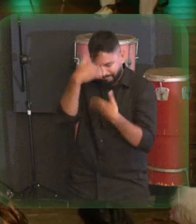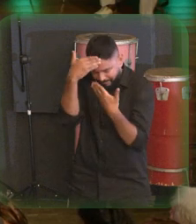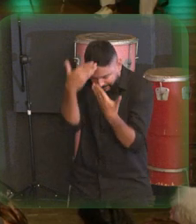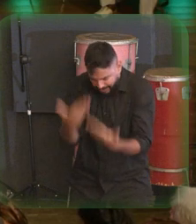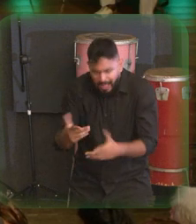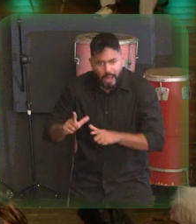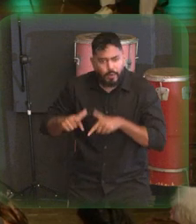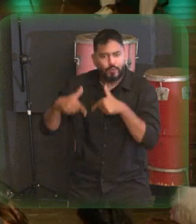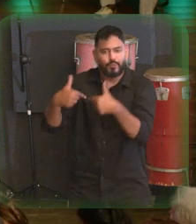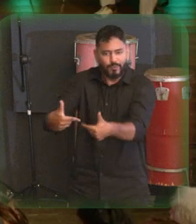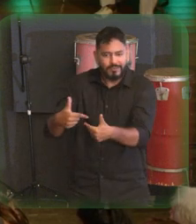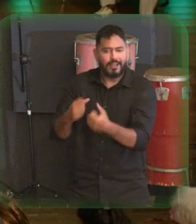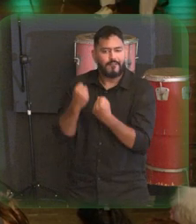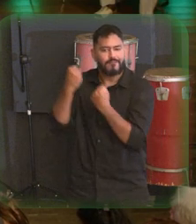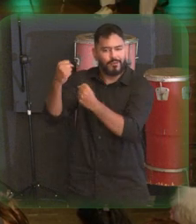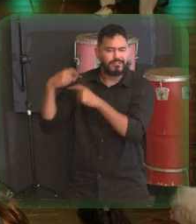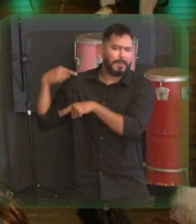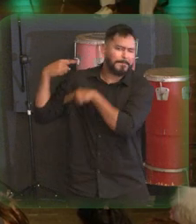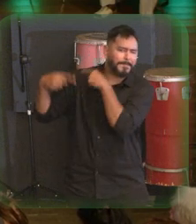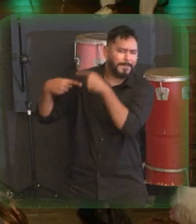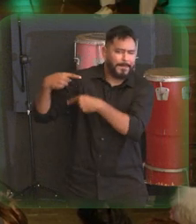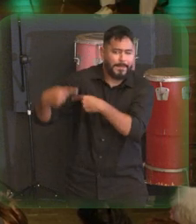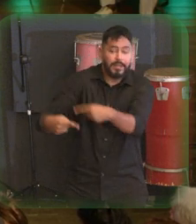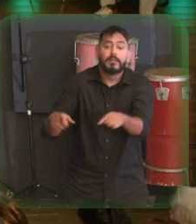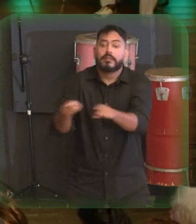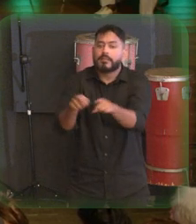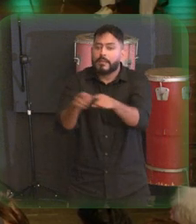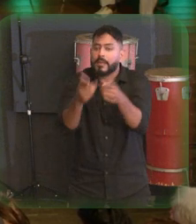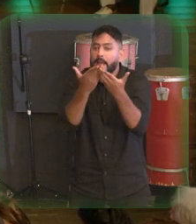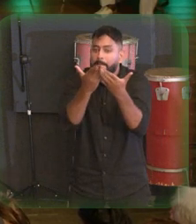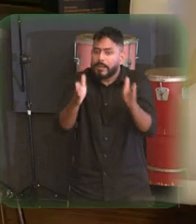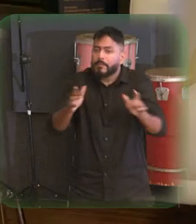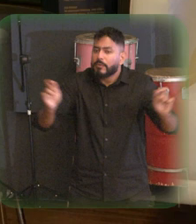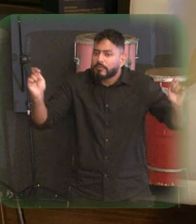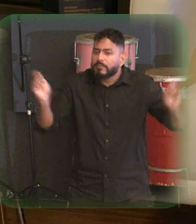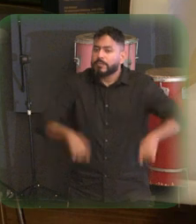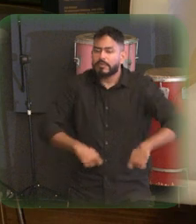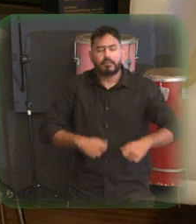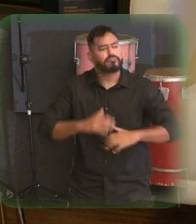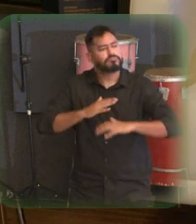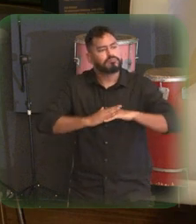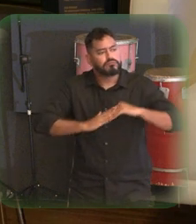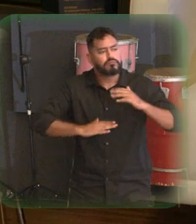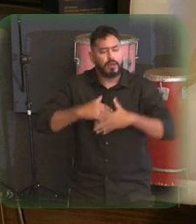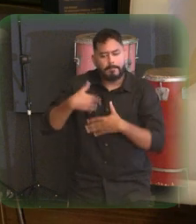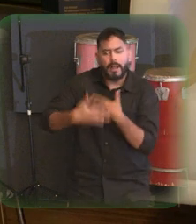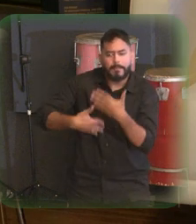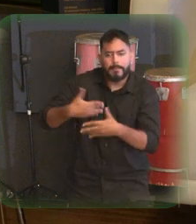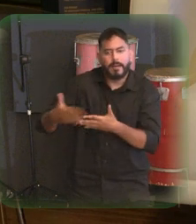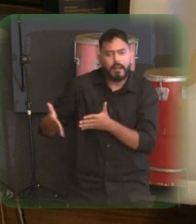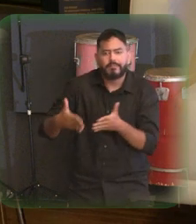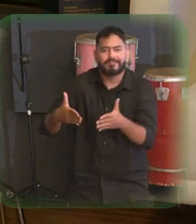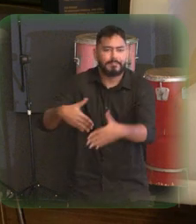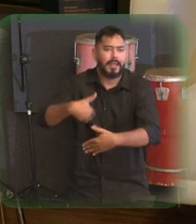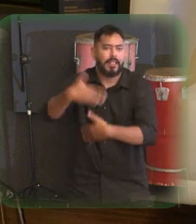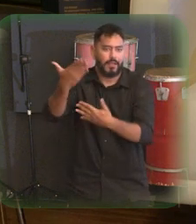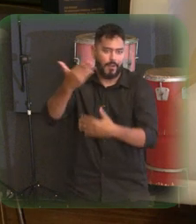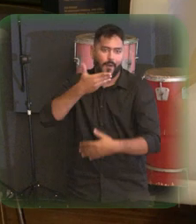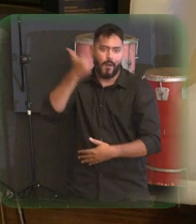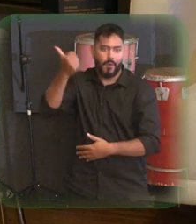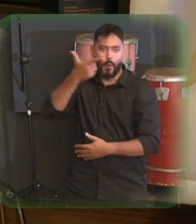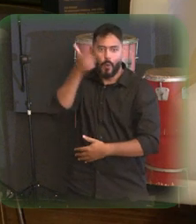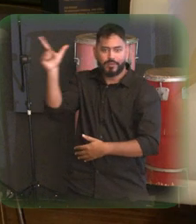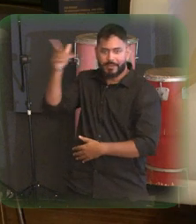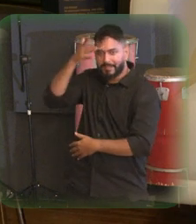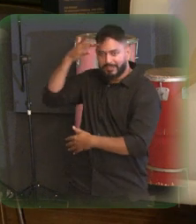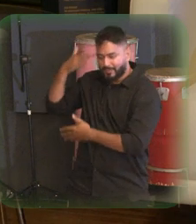dessa ancestralidade, como também abrir possibilidades e construir um caminho melhor para esses que virão. Então,